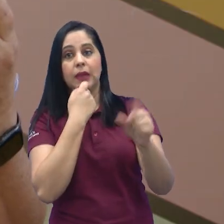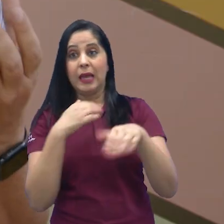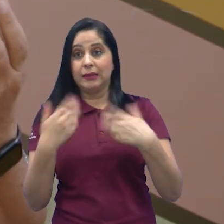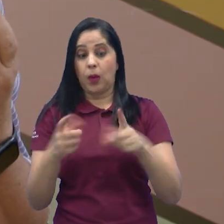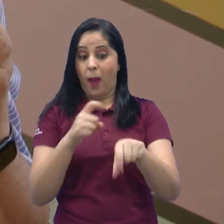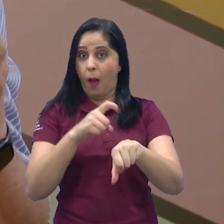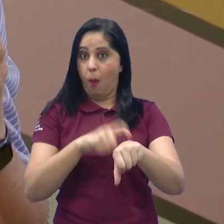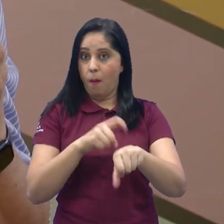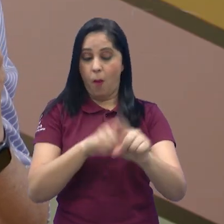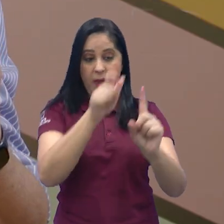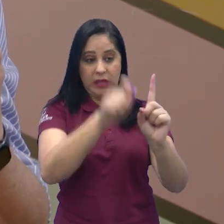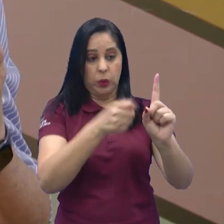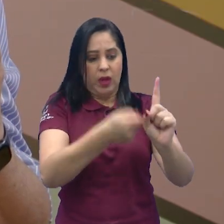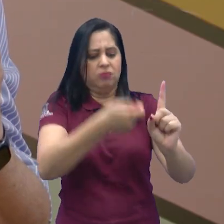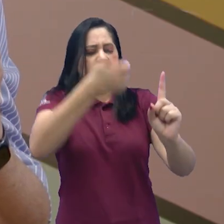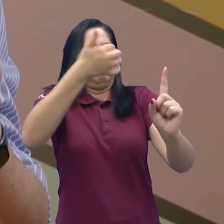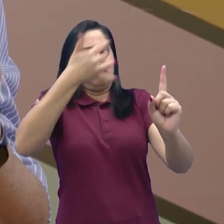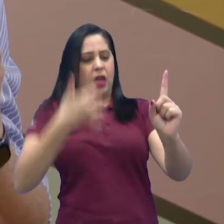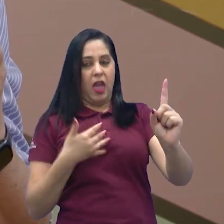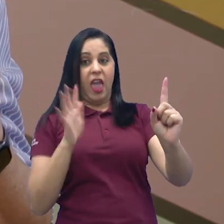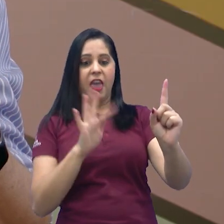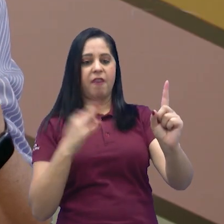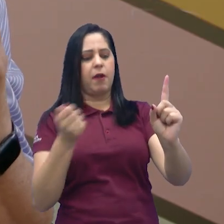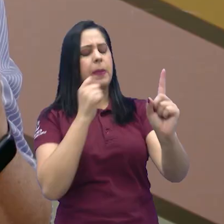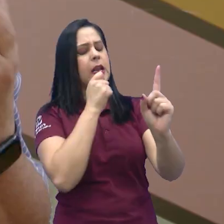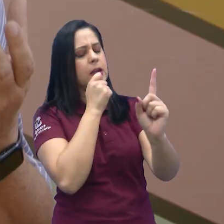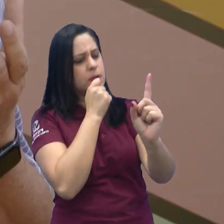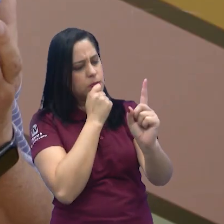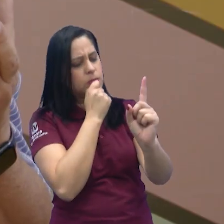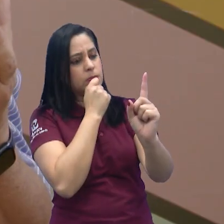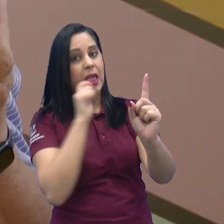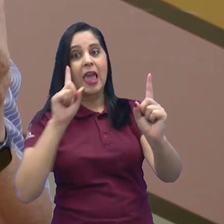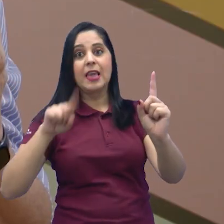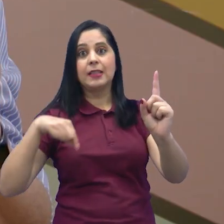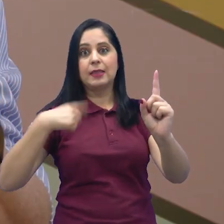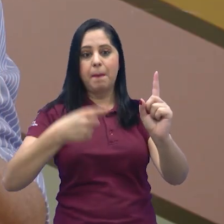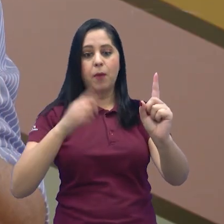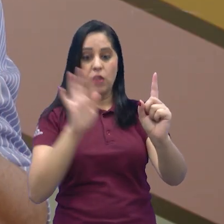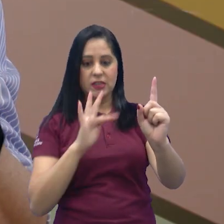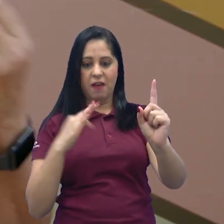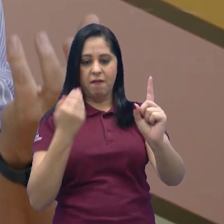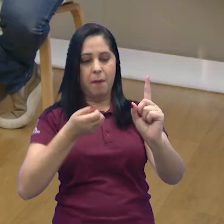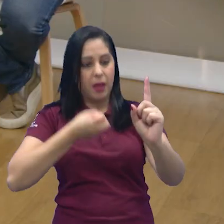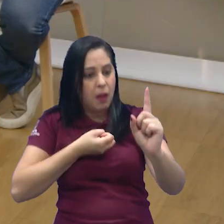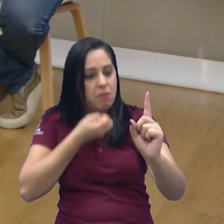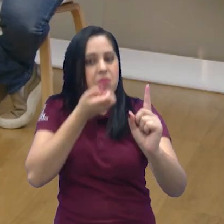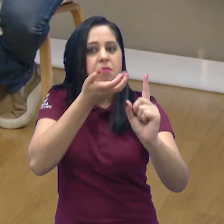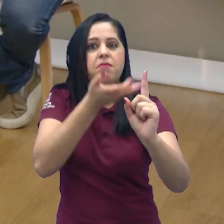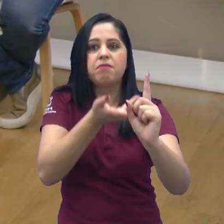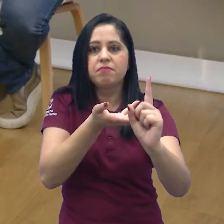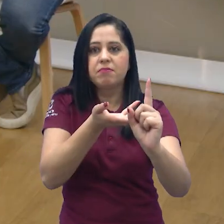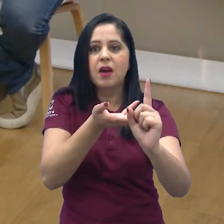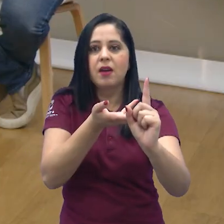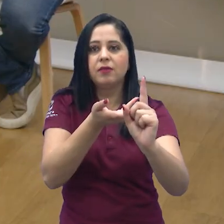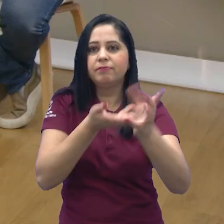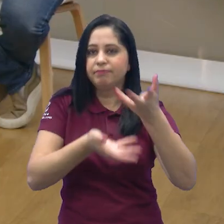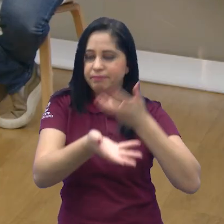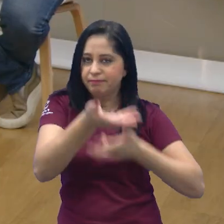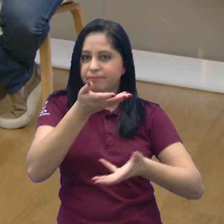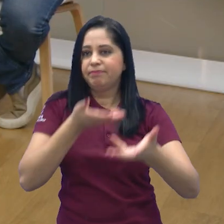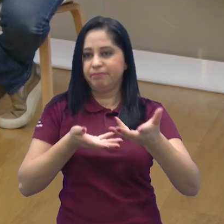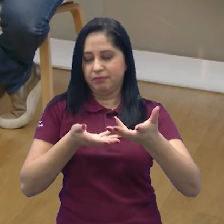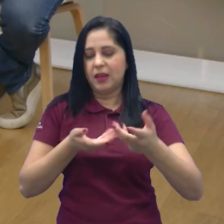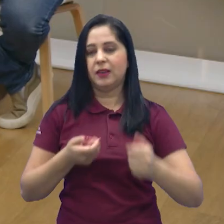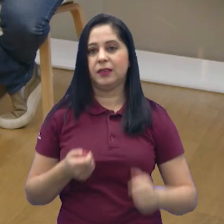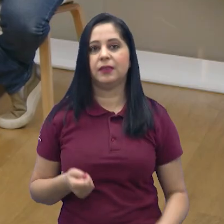pode falar e a família ouvir e depois a família falar também. Ai, que e ótimo. O paciente ouviu o que a família tem para falar. Roda